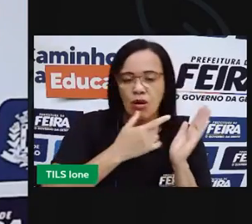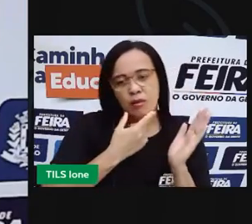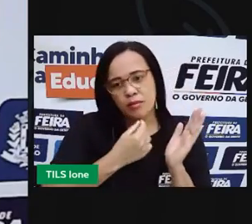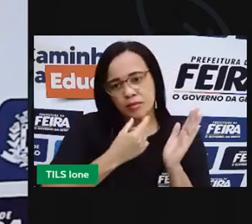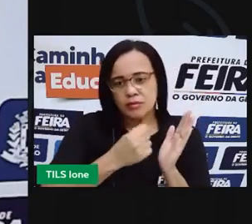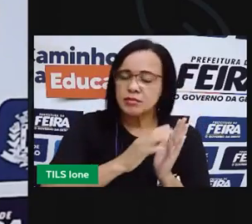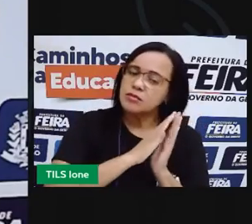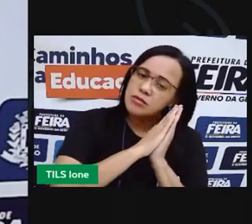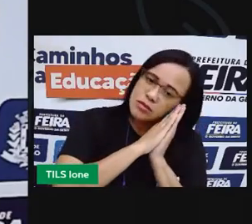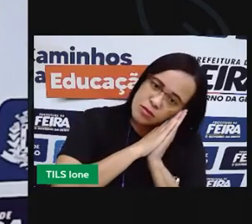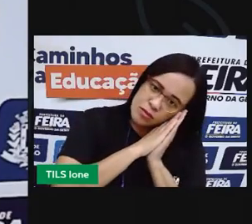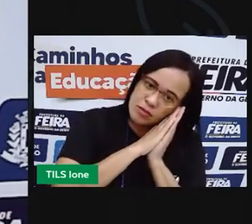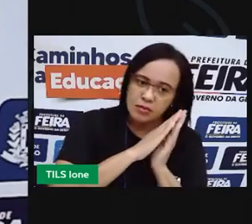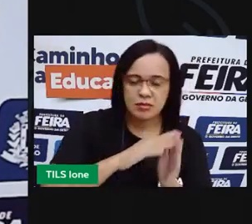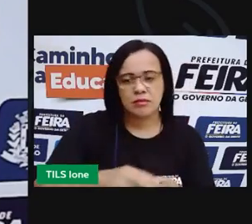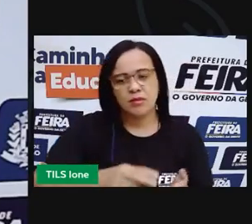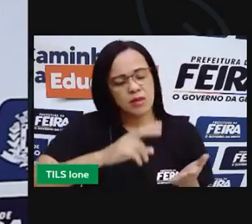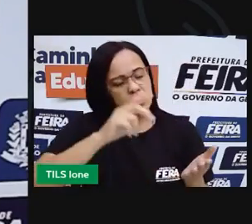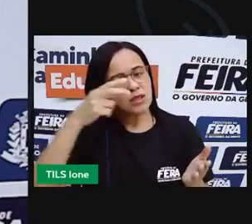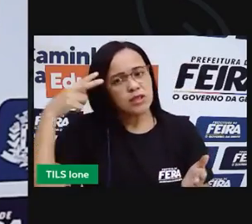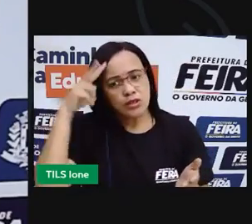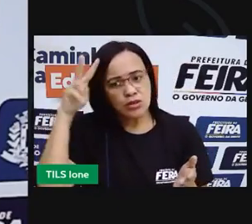história é